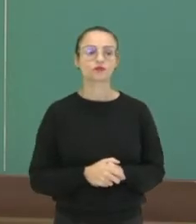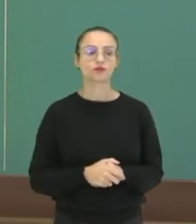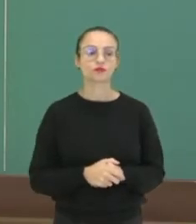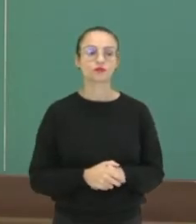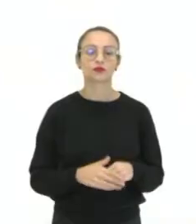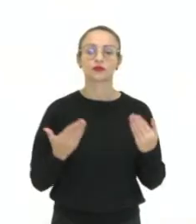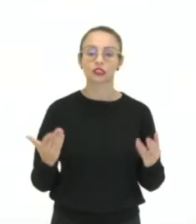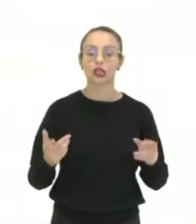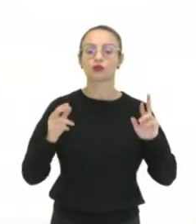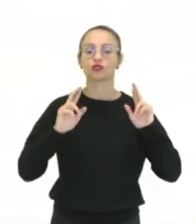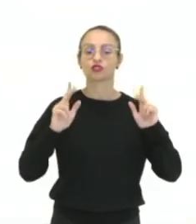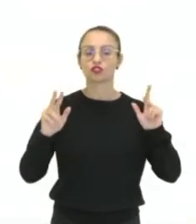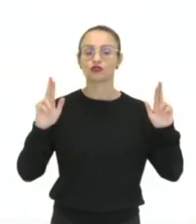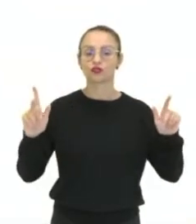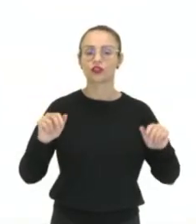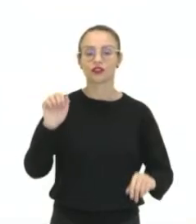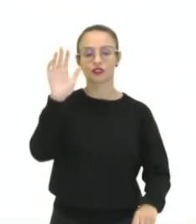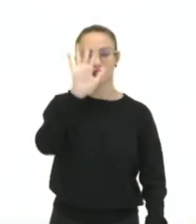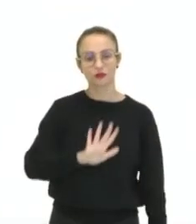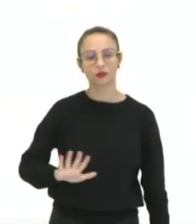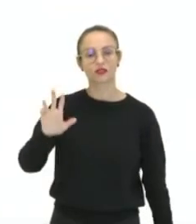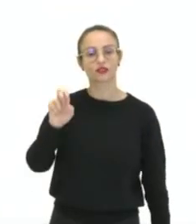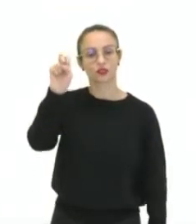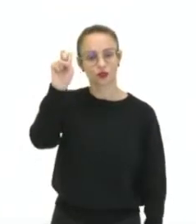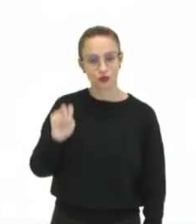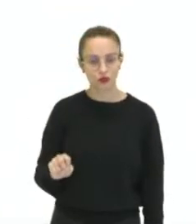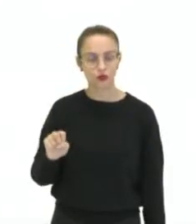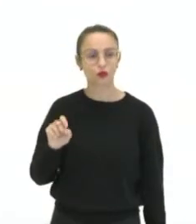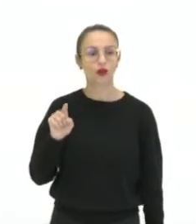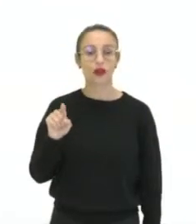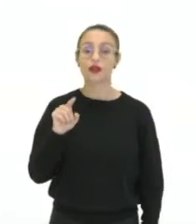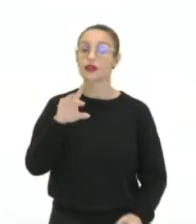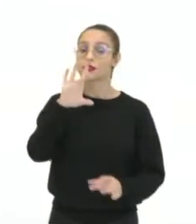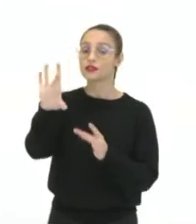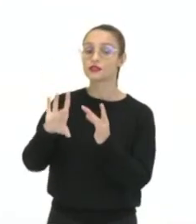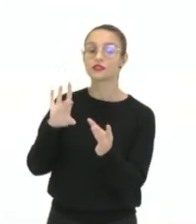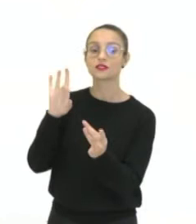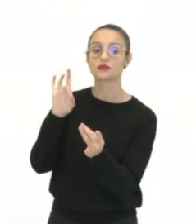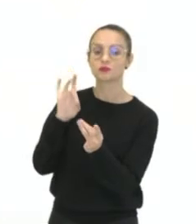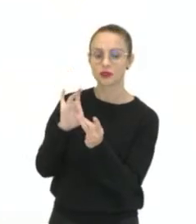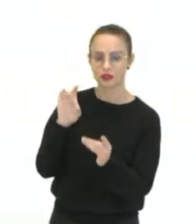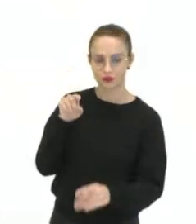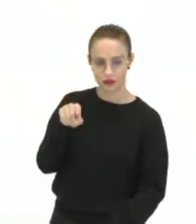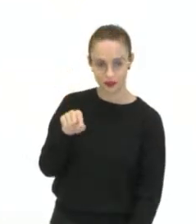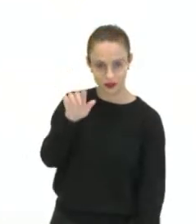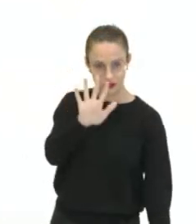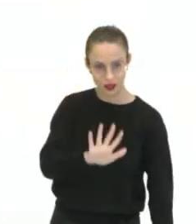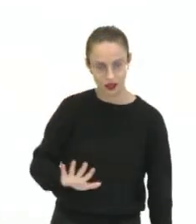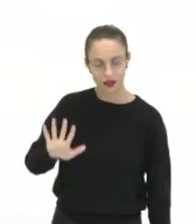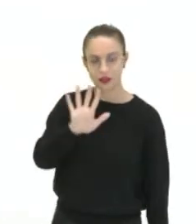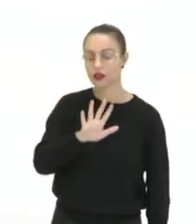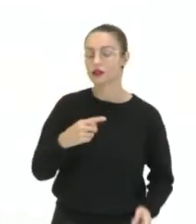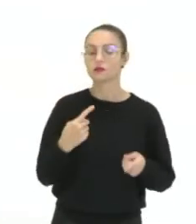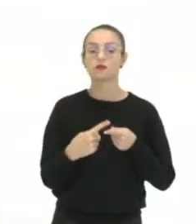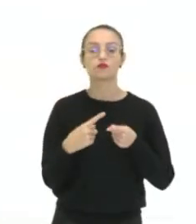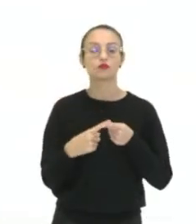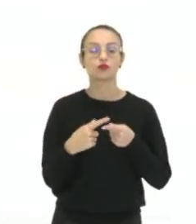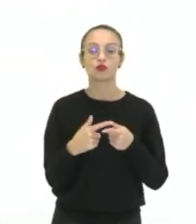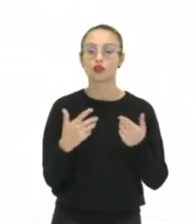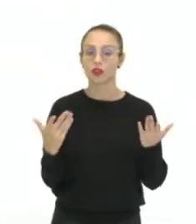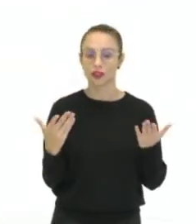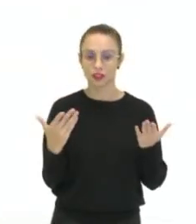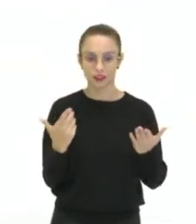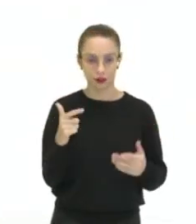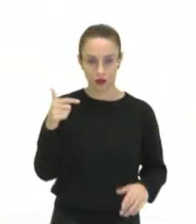as diferentes paisagens da região sul e que são específicas desta área, porque a gente não vai encontrar na